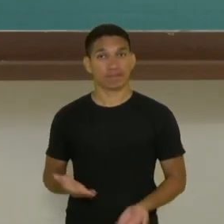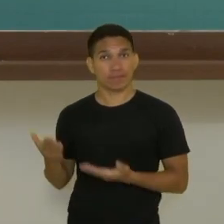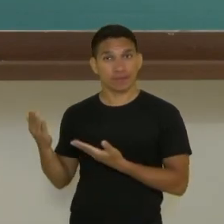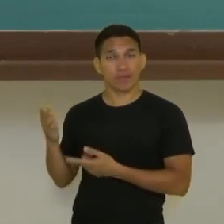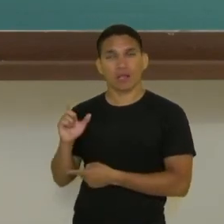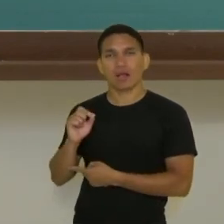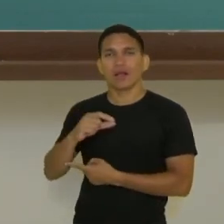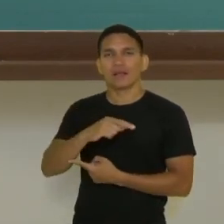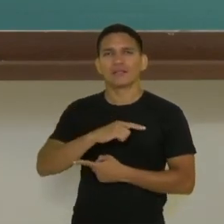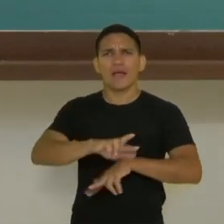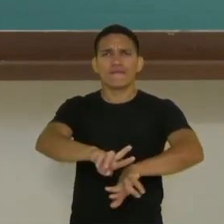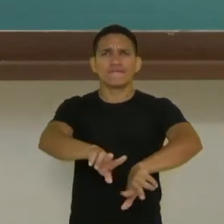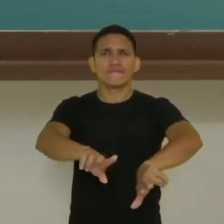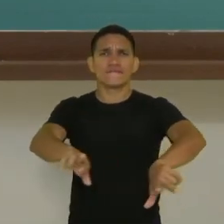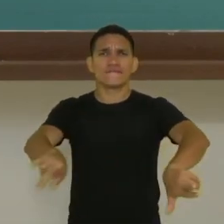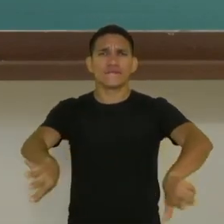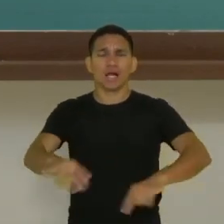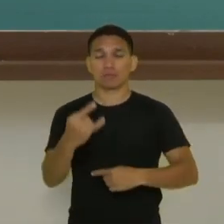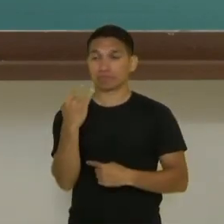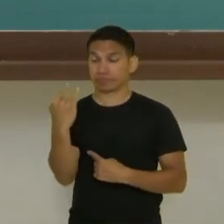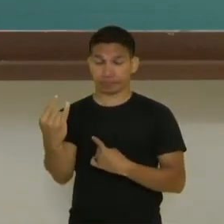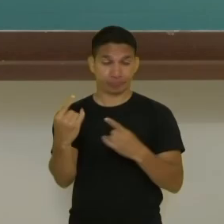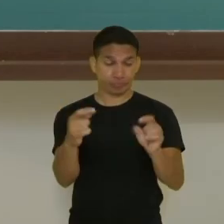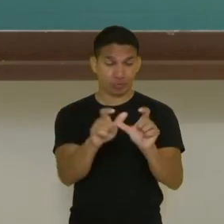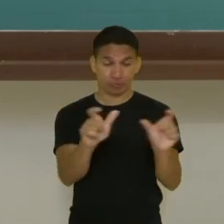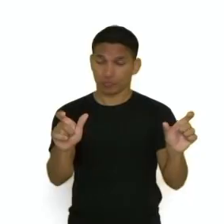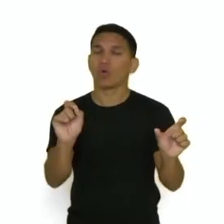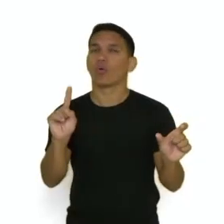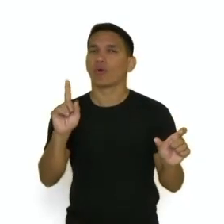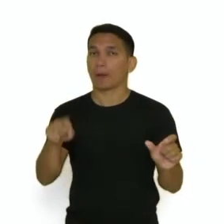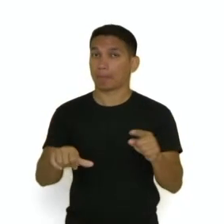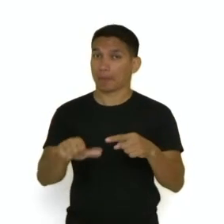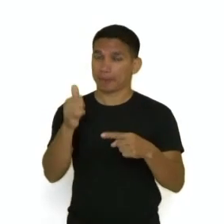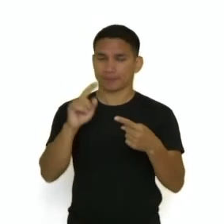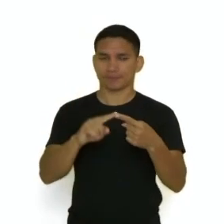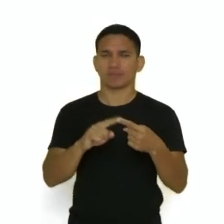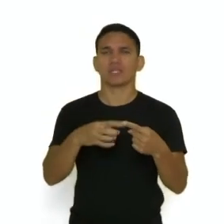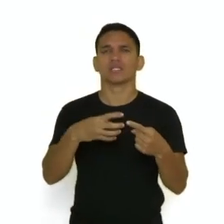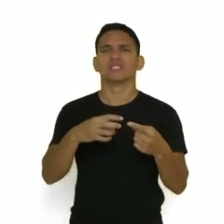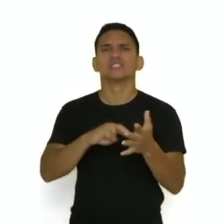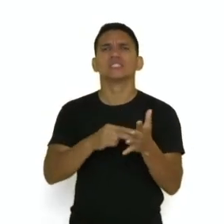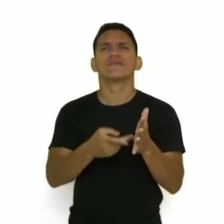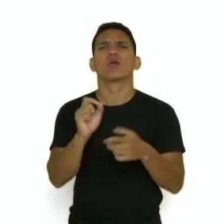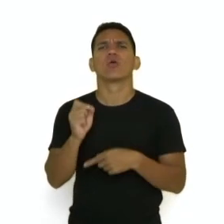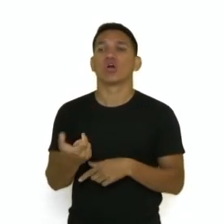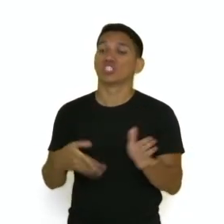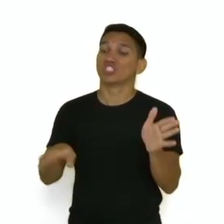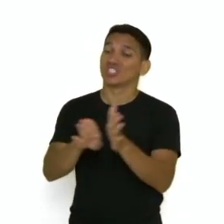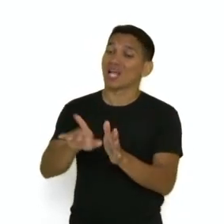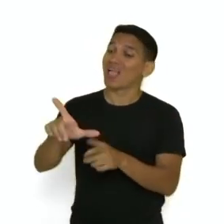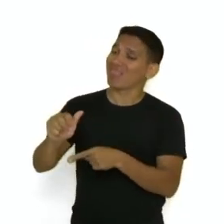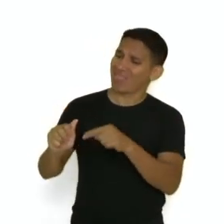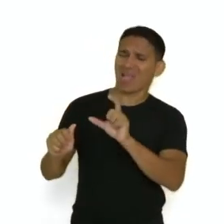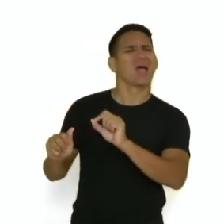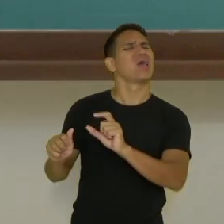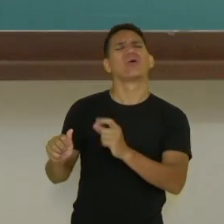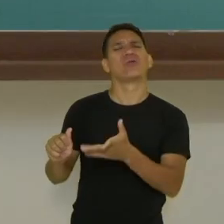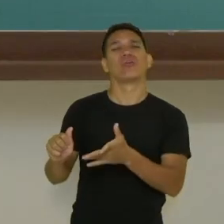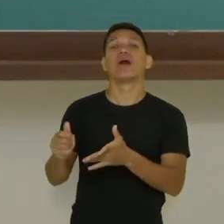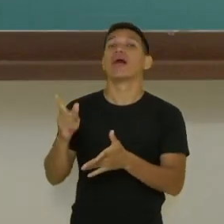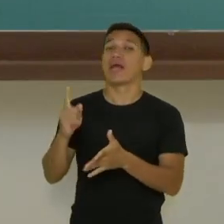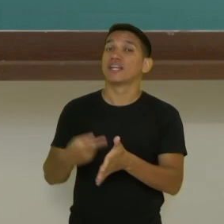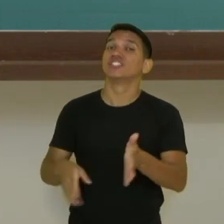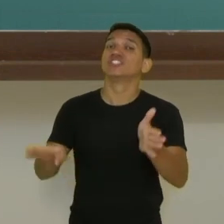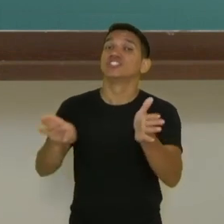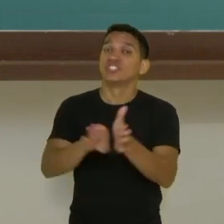Aqui nós temos várias questões destacadas. Primeiro, sentido de chegar lá. É chegar lá nos cargos